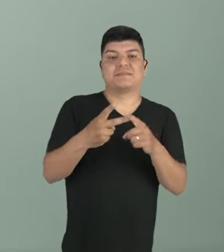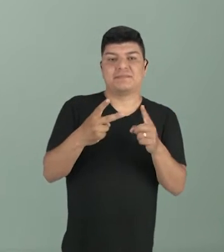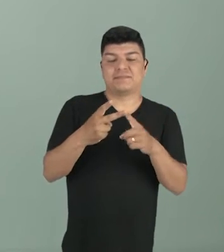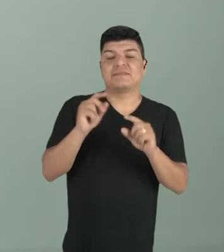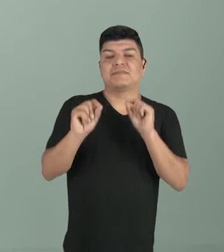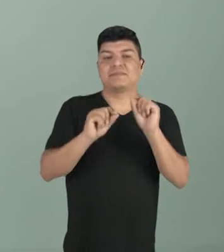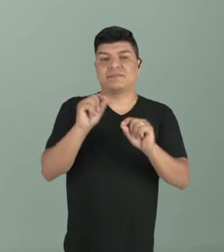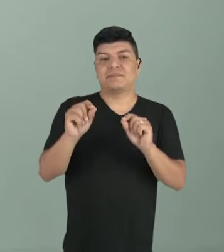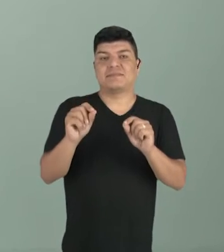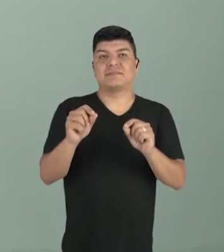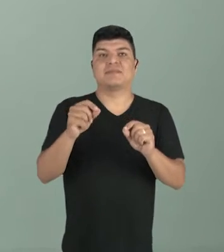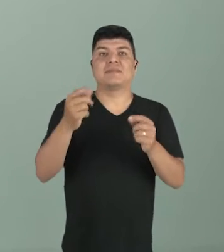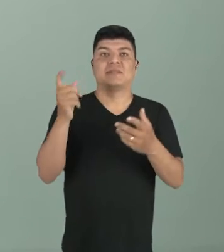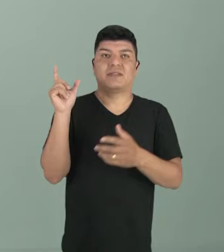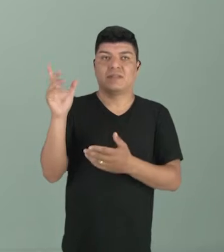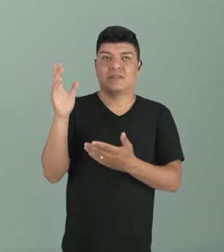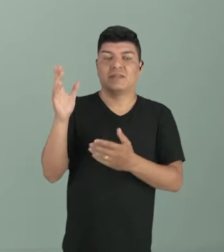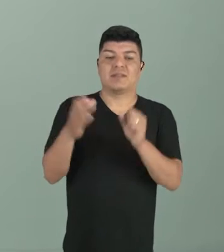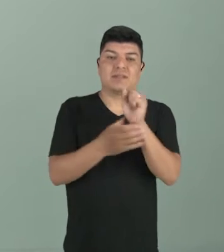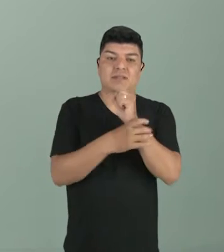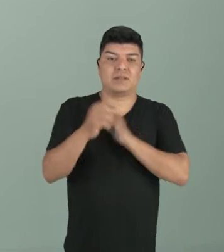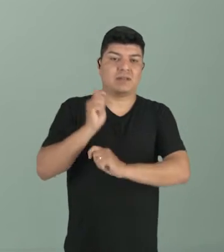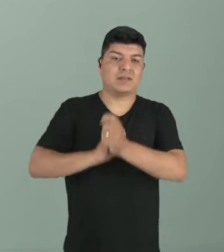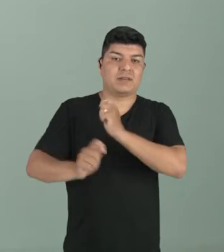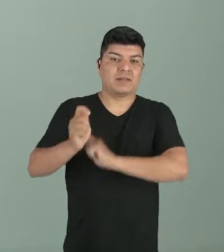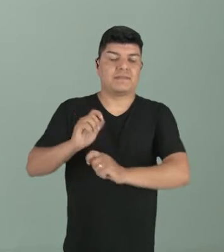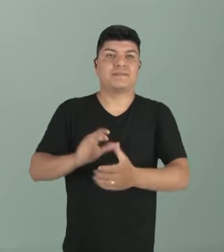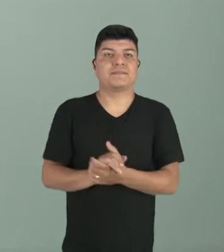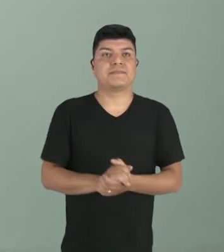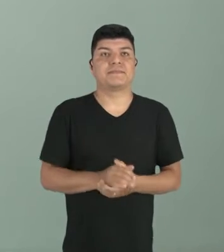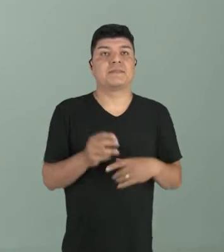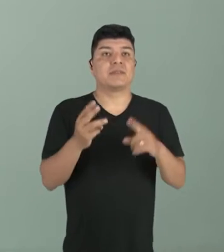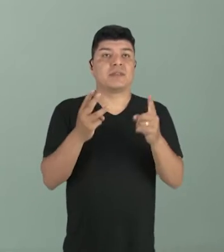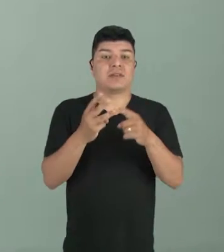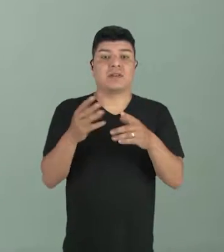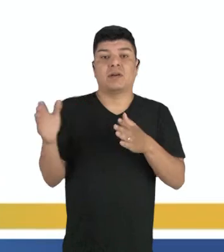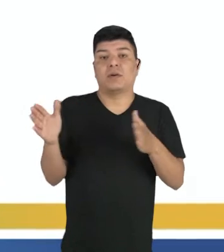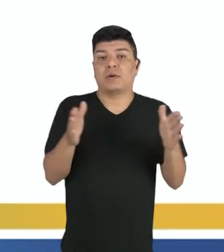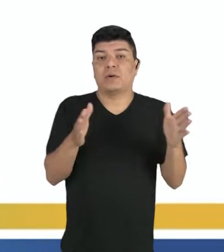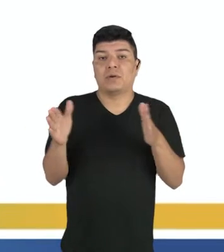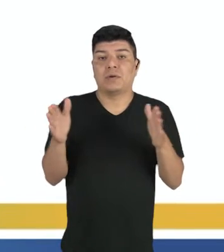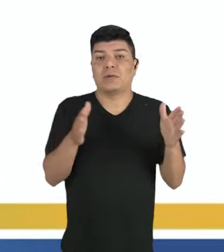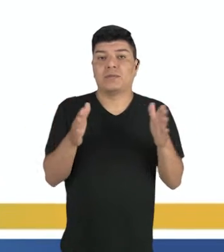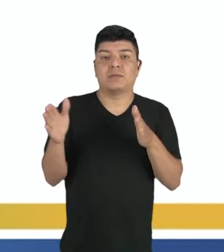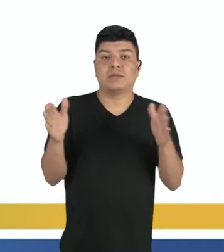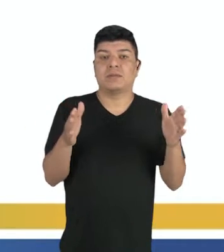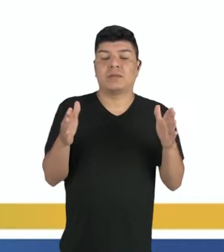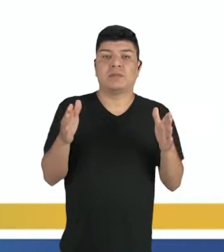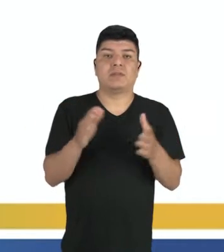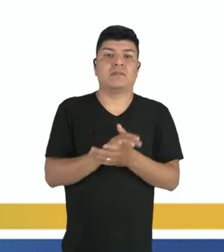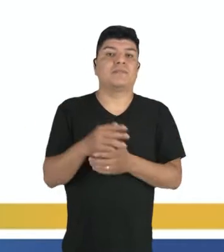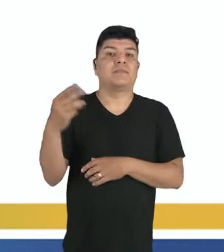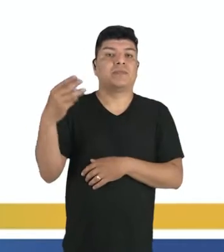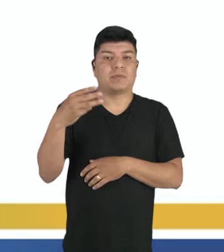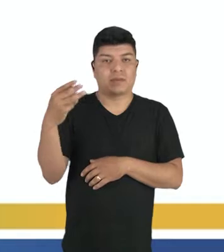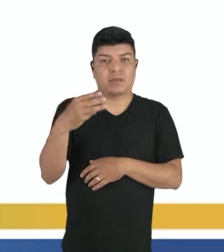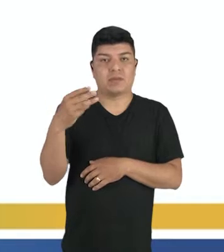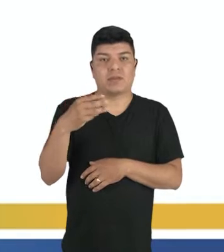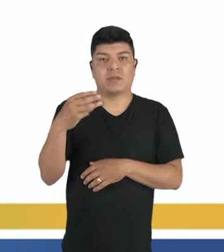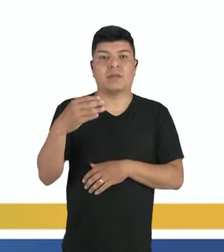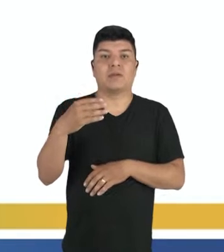período foi o protecionismo econômico, tá bom? Já o terceiro período, foram realizados avanços no setor